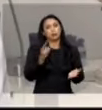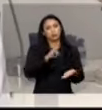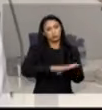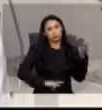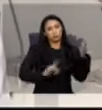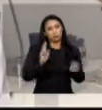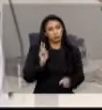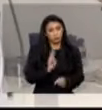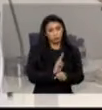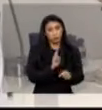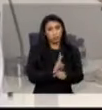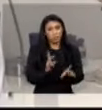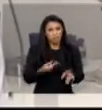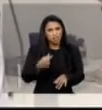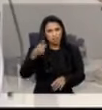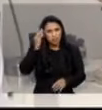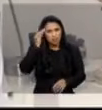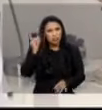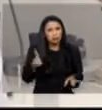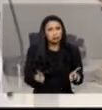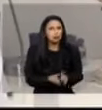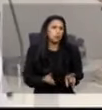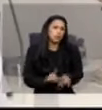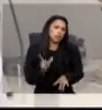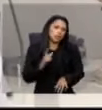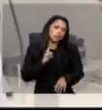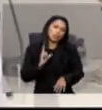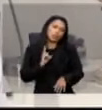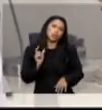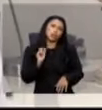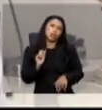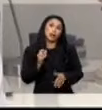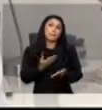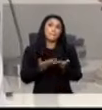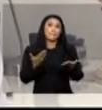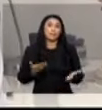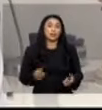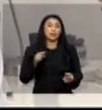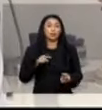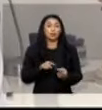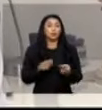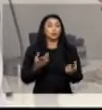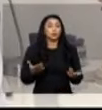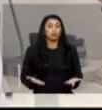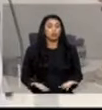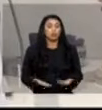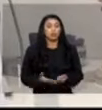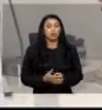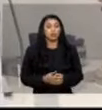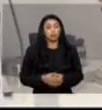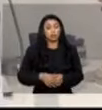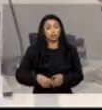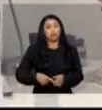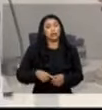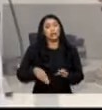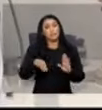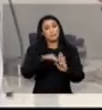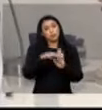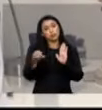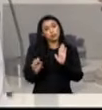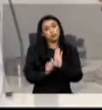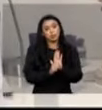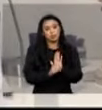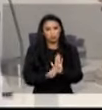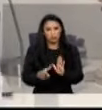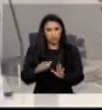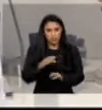cabia, e entendeu também, de uma certa forma, que teria havido a perda do objeto desse mandado de segurança, uma vez que